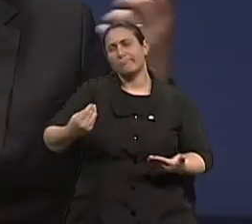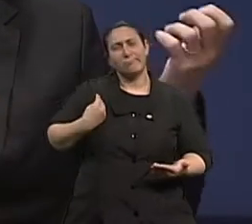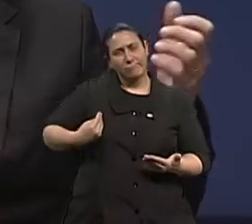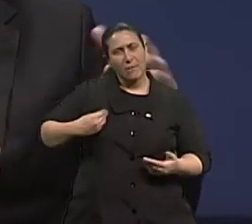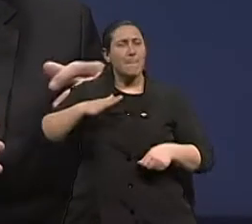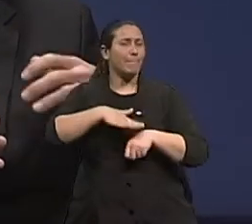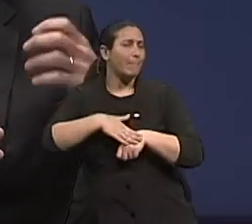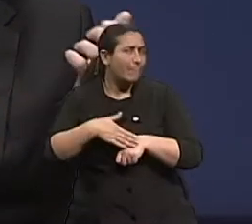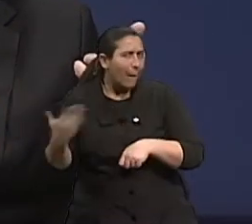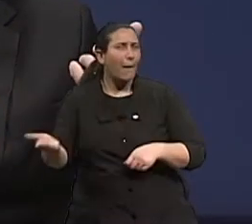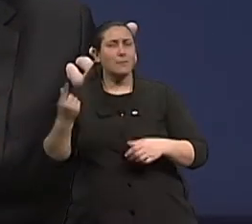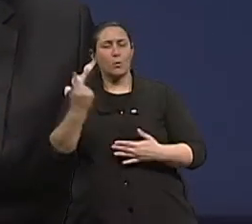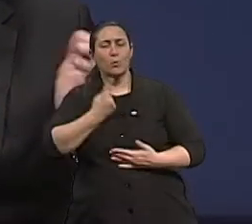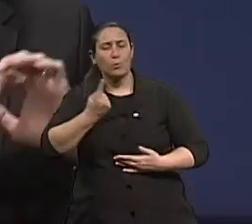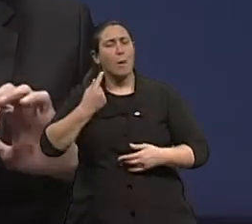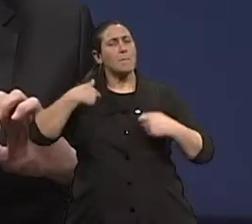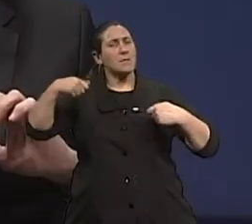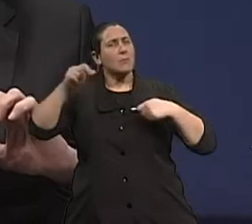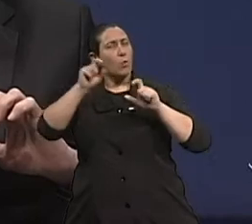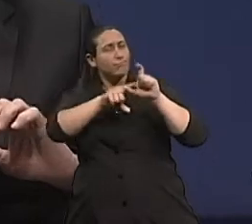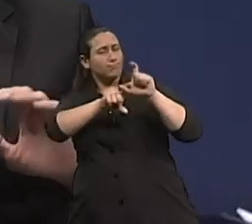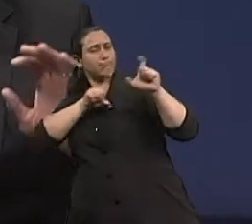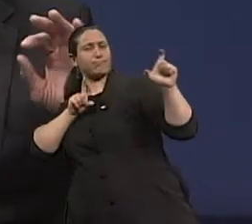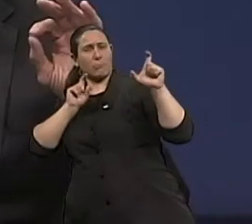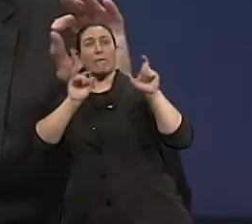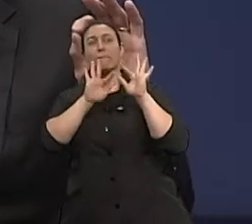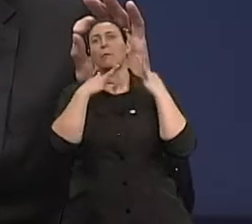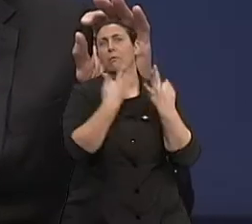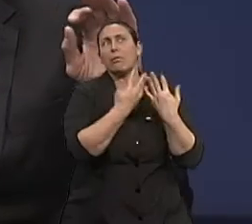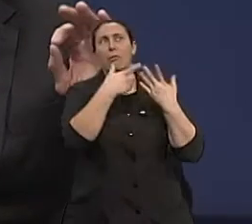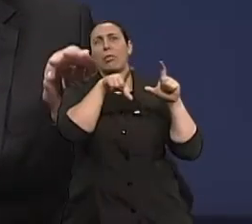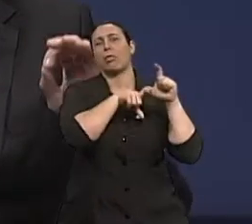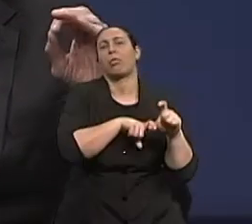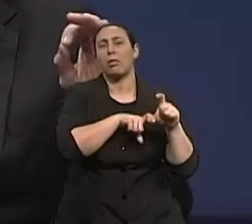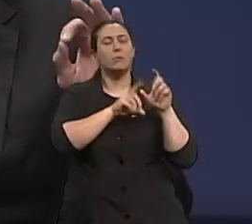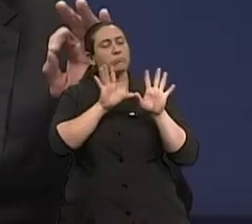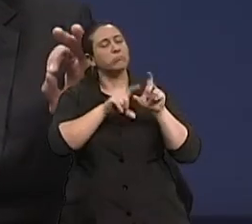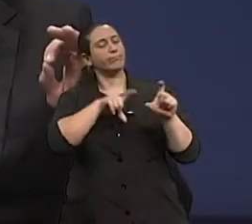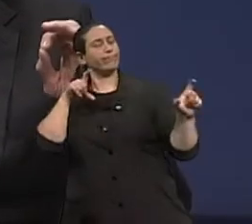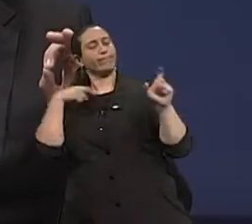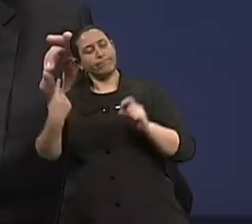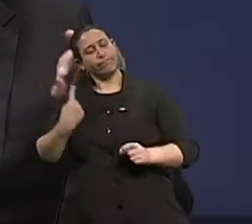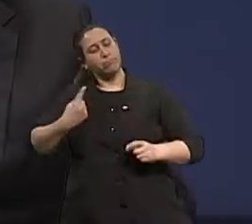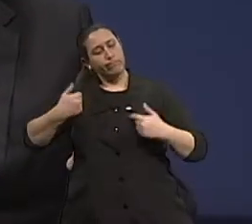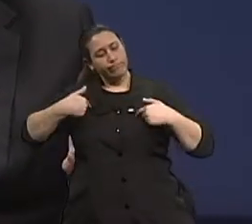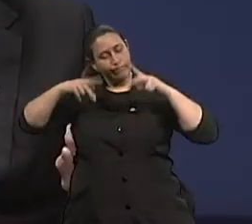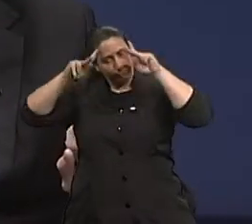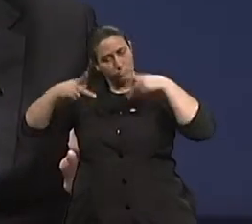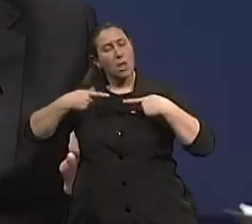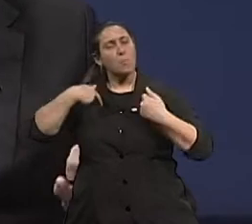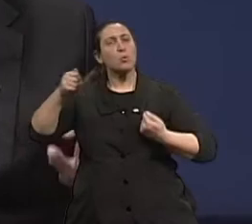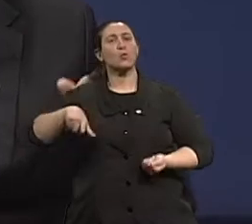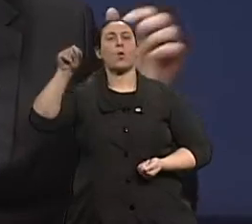autonomia, com mais independência. E esse é o segredo. E não tem nada que faça isso a não ser o estilo de vida que eu adotar.